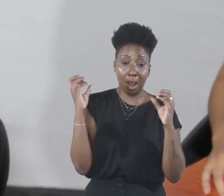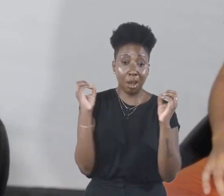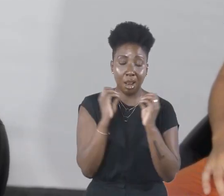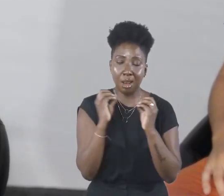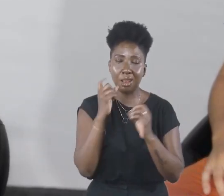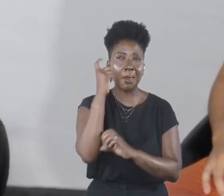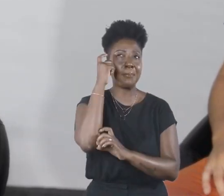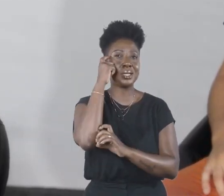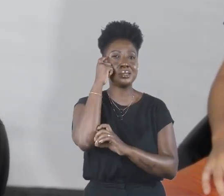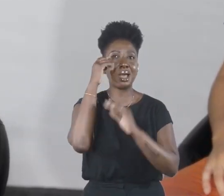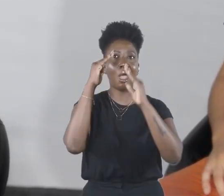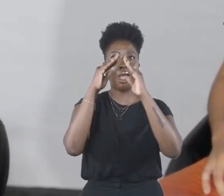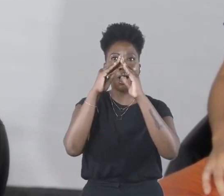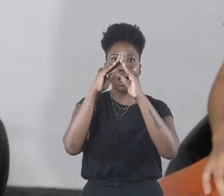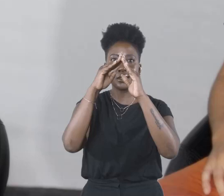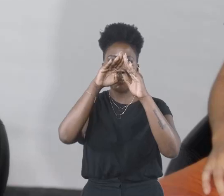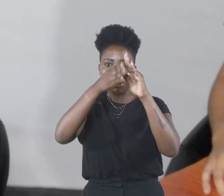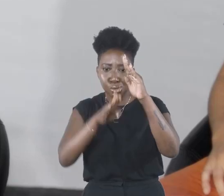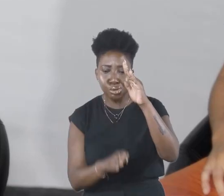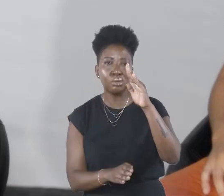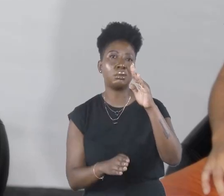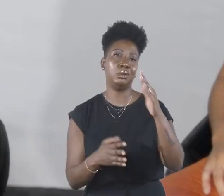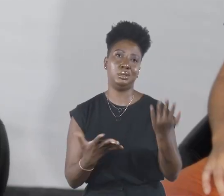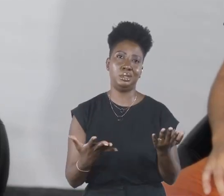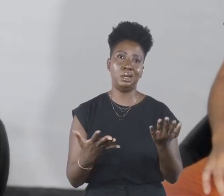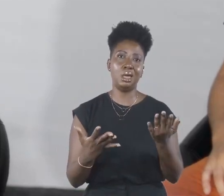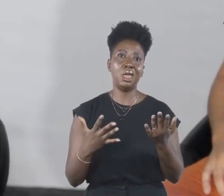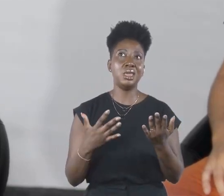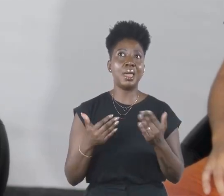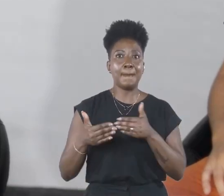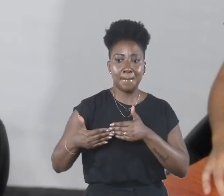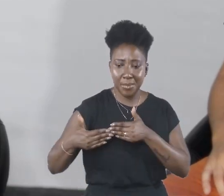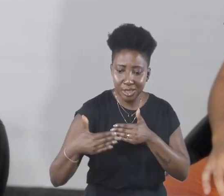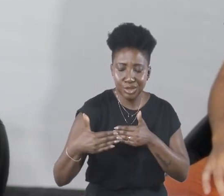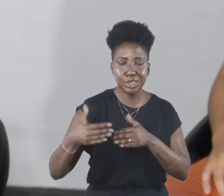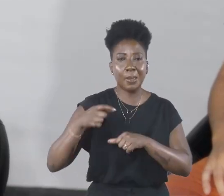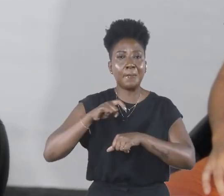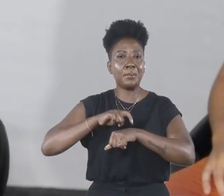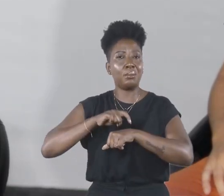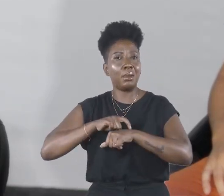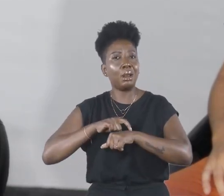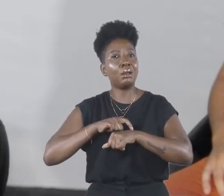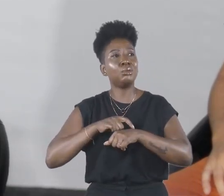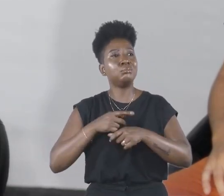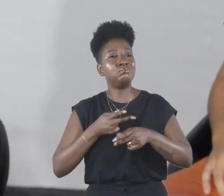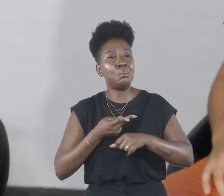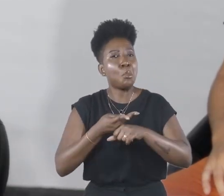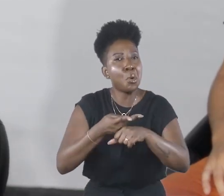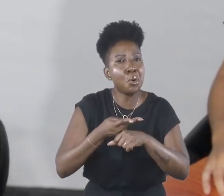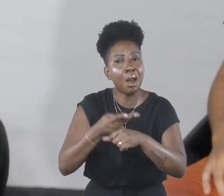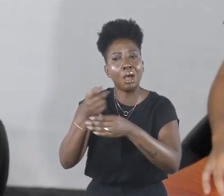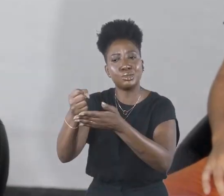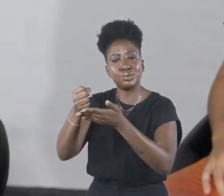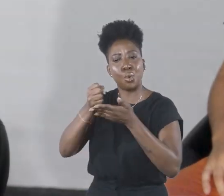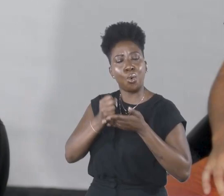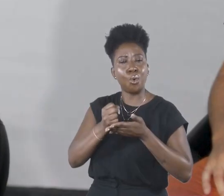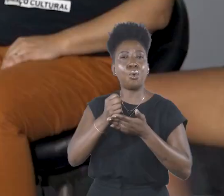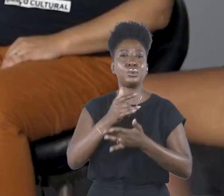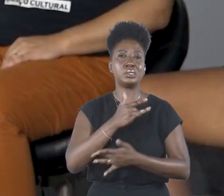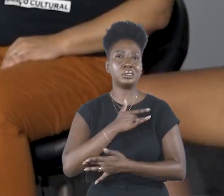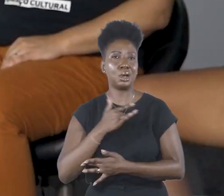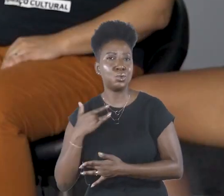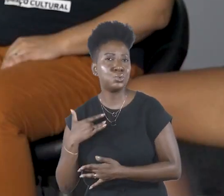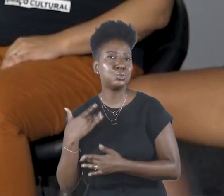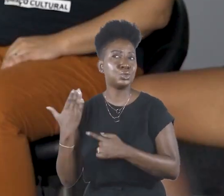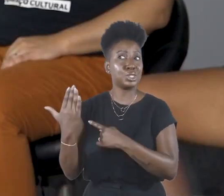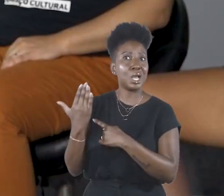como que aconteceu um terremoto, uma casa caiu de 2 andares, e a partir daí você tem que tomar uma decisão de procurar socorro,